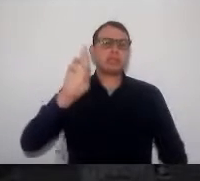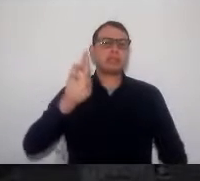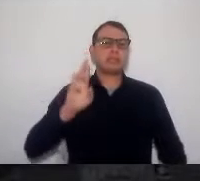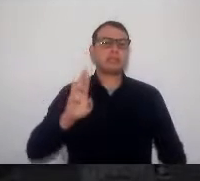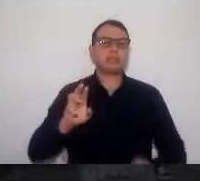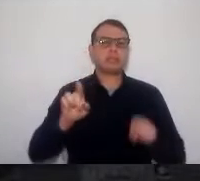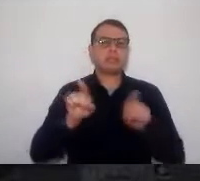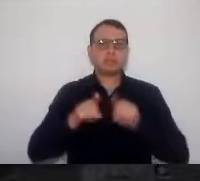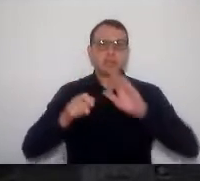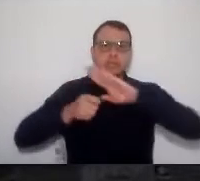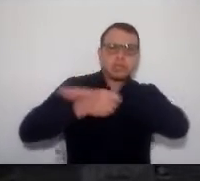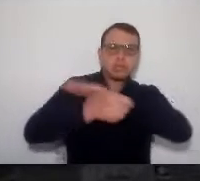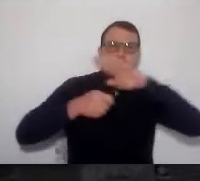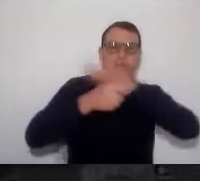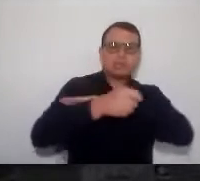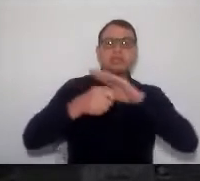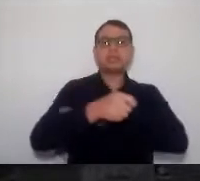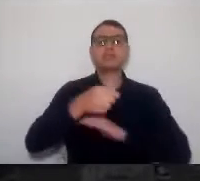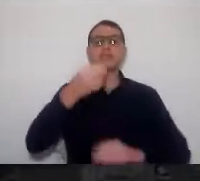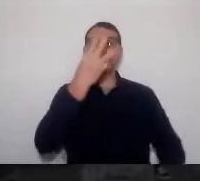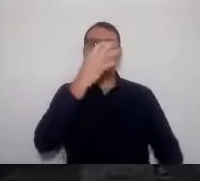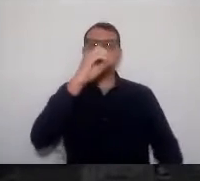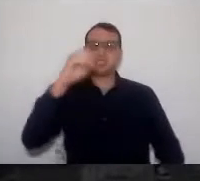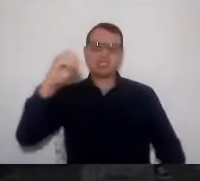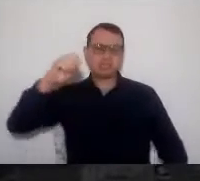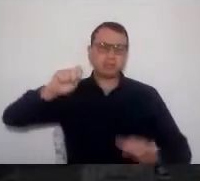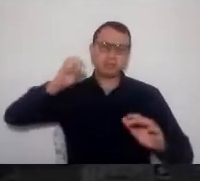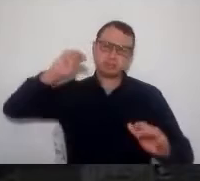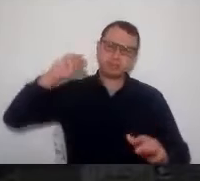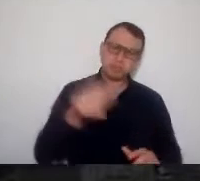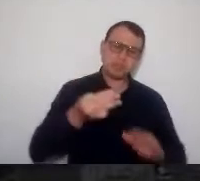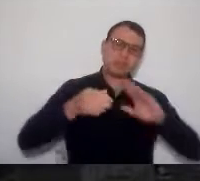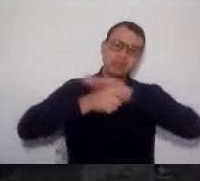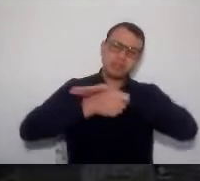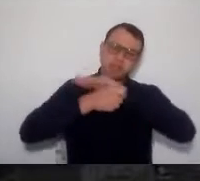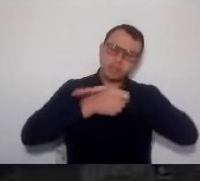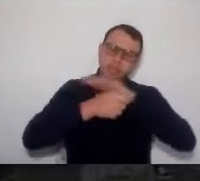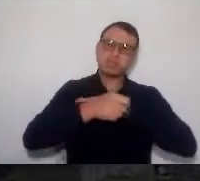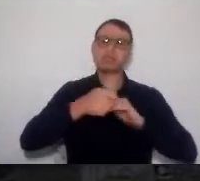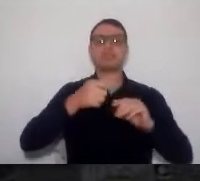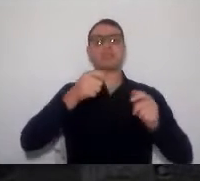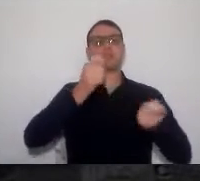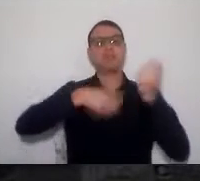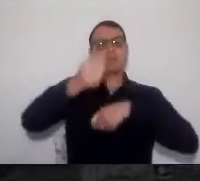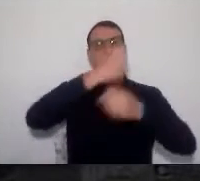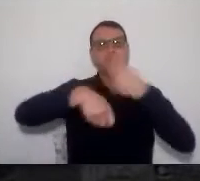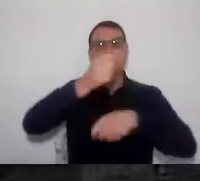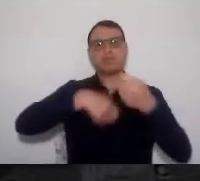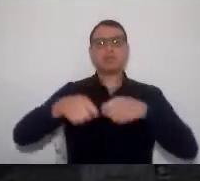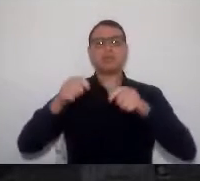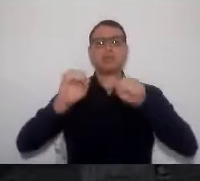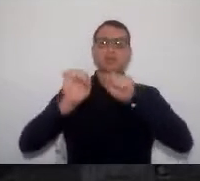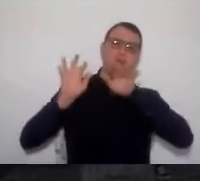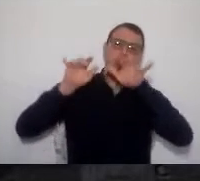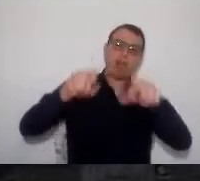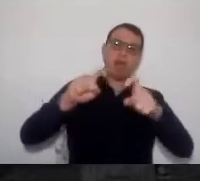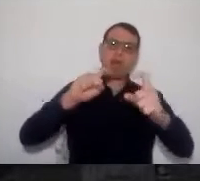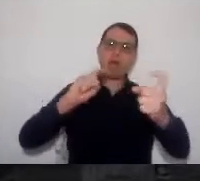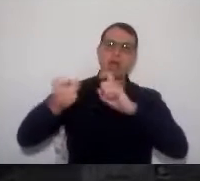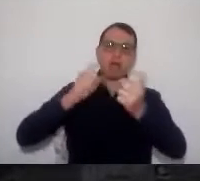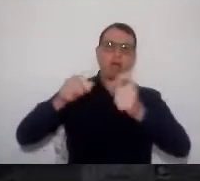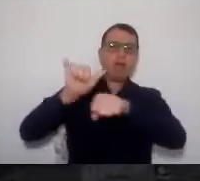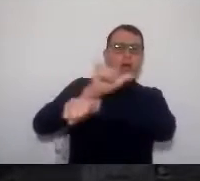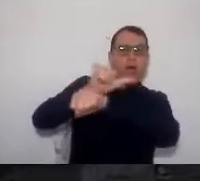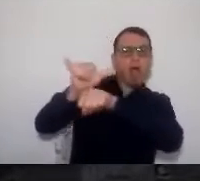R$ 400 milhões mês na economia, estão reunidos em Foz para poder fazer a sua estratégia para lançar